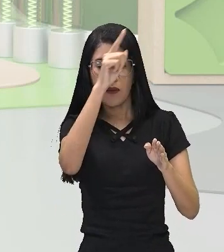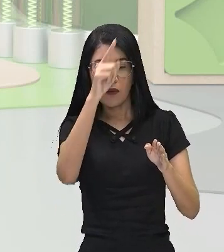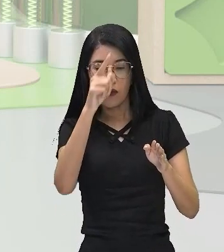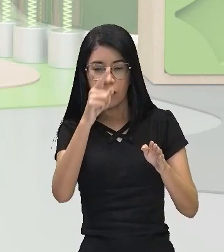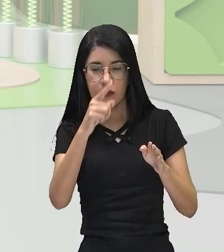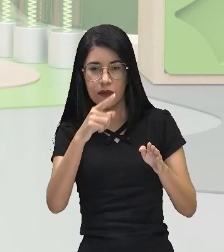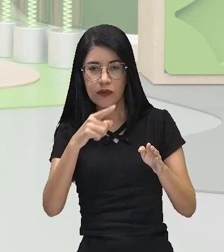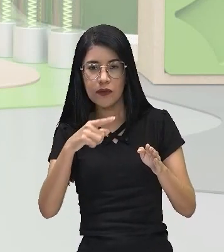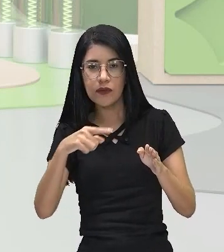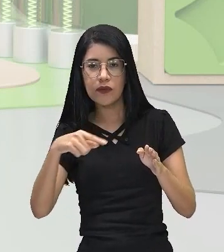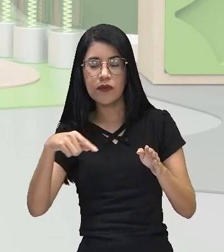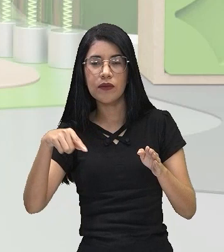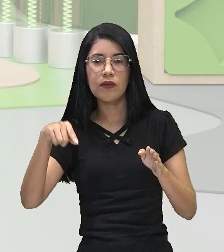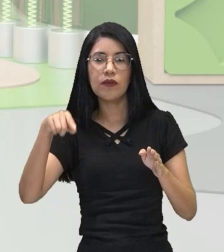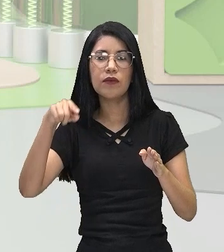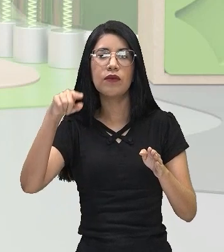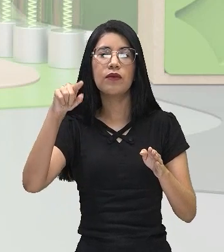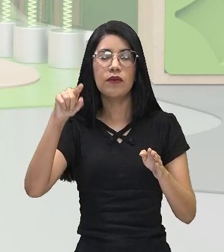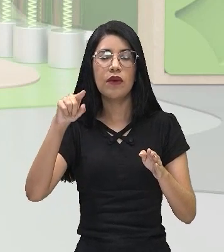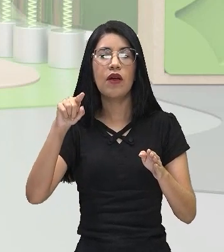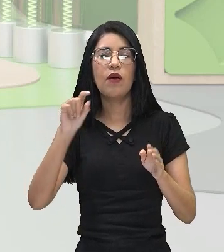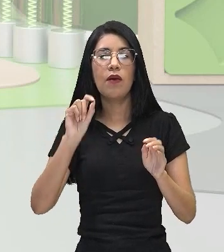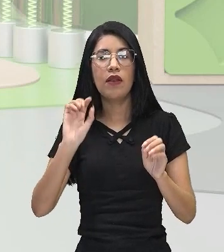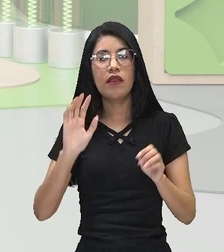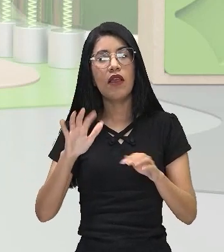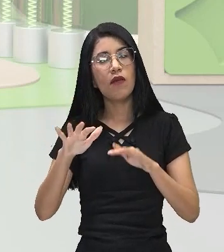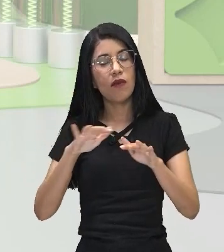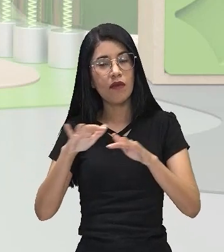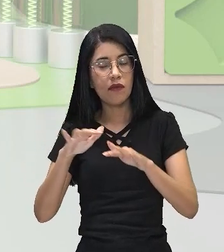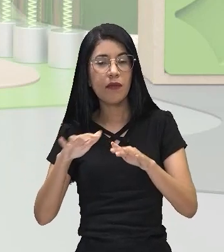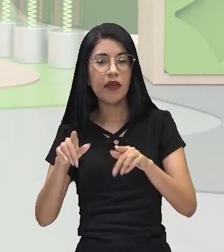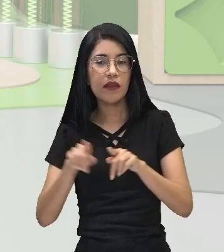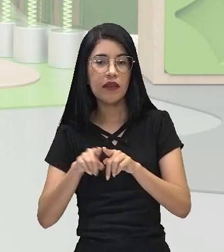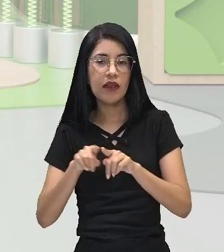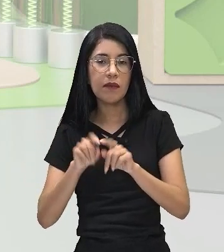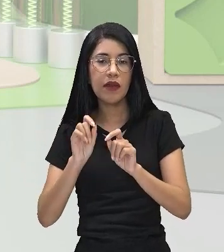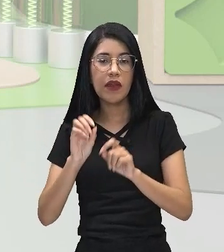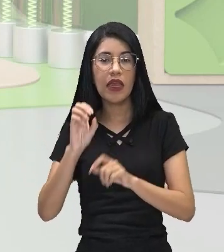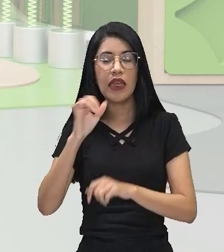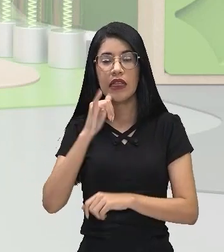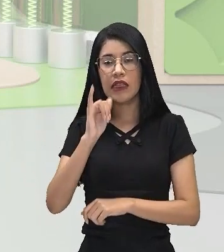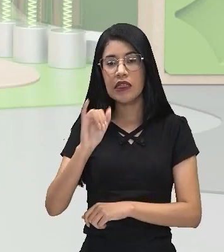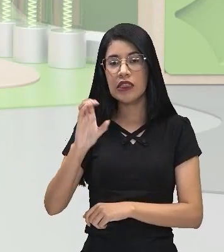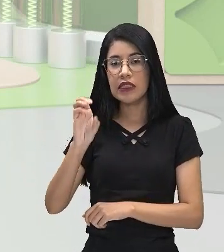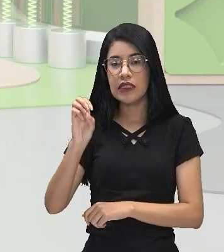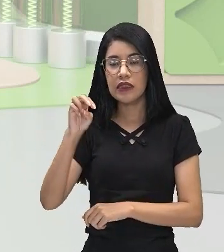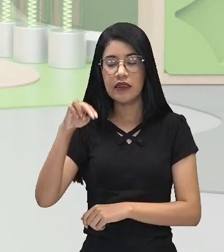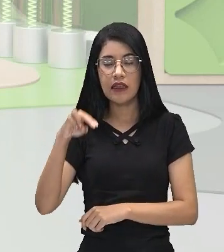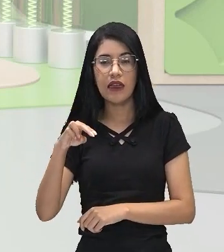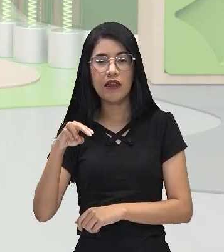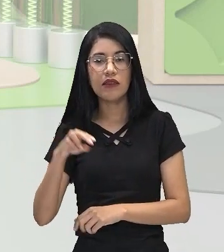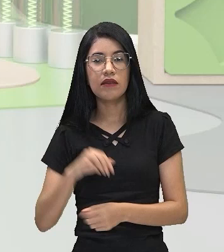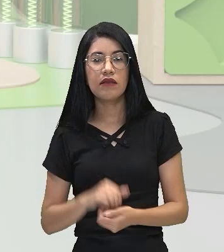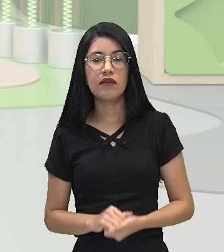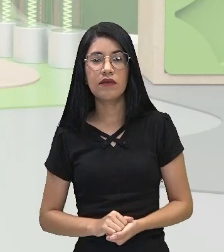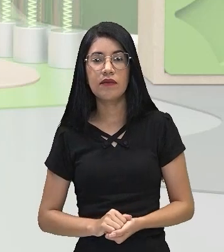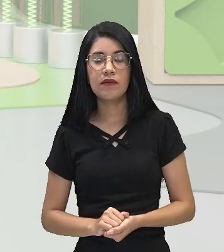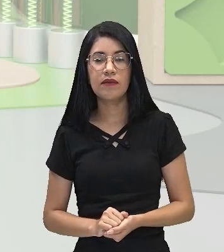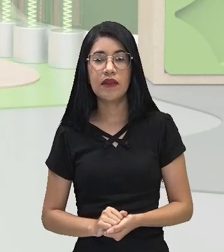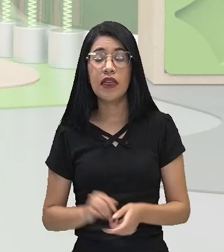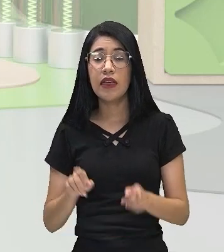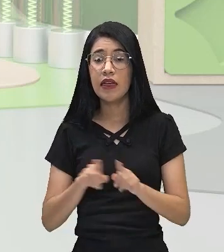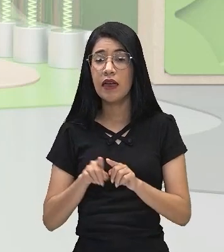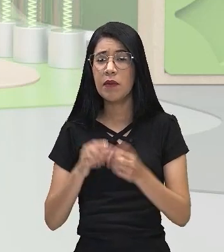que ele continua o seu percurso, né, ele está fazendo um movimento, a gente tem energia cinética, que está relacionada com o movimento. A mesma coisa